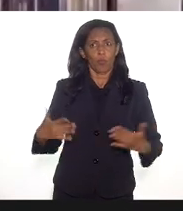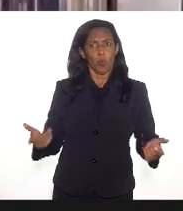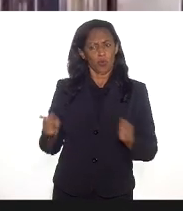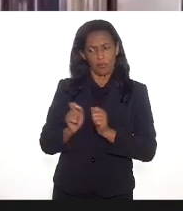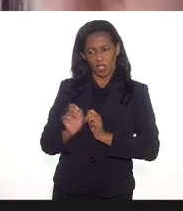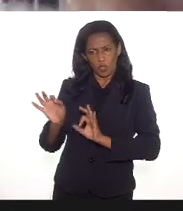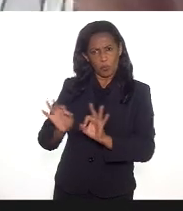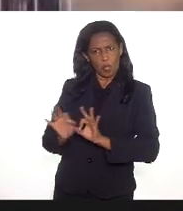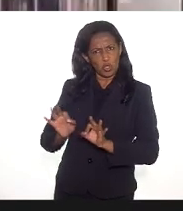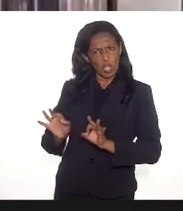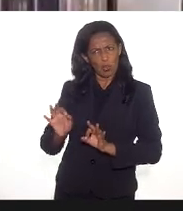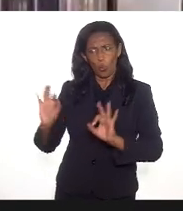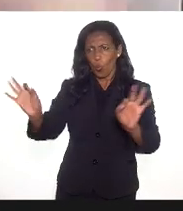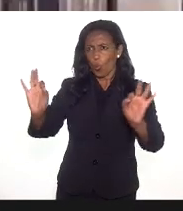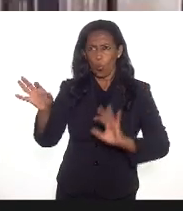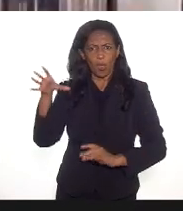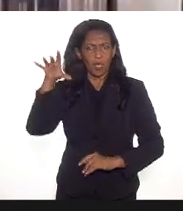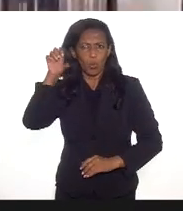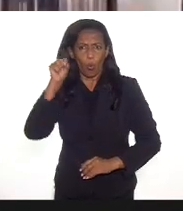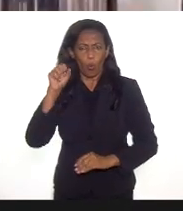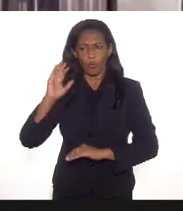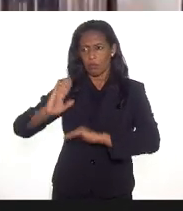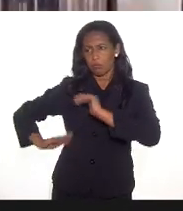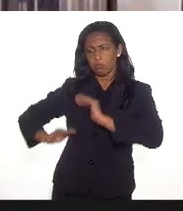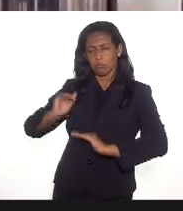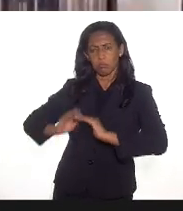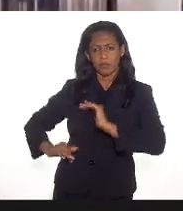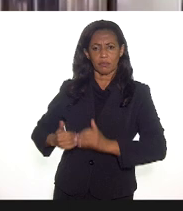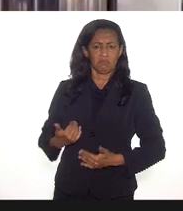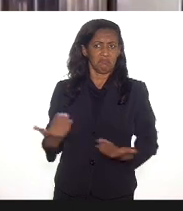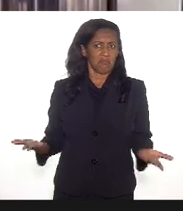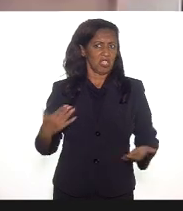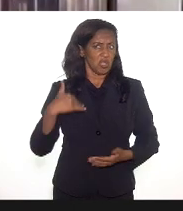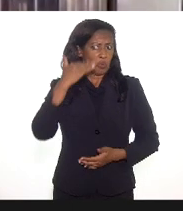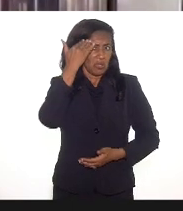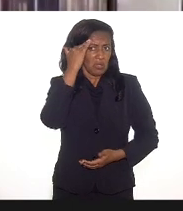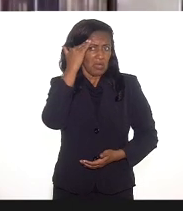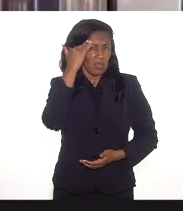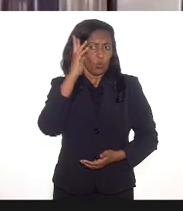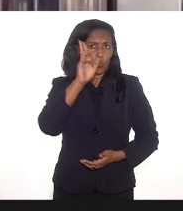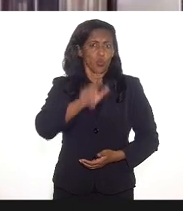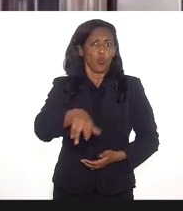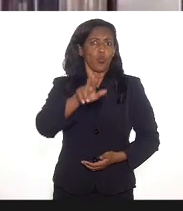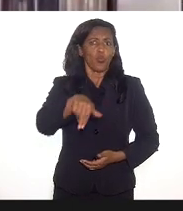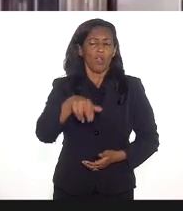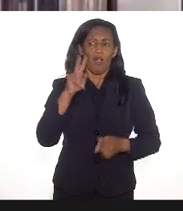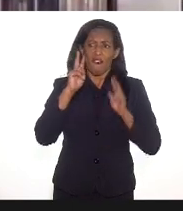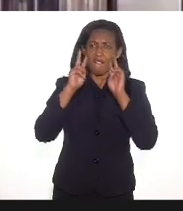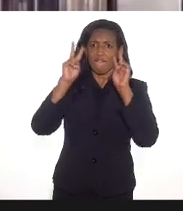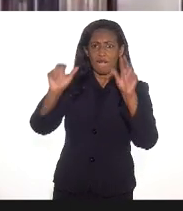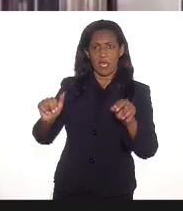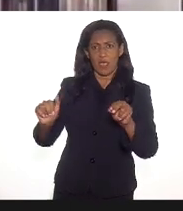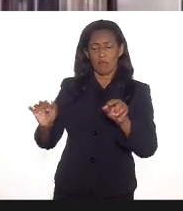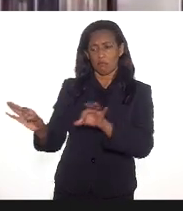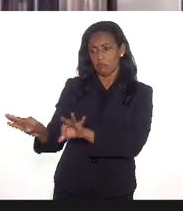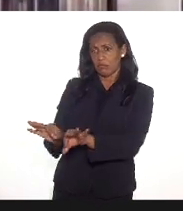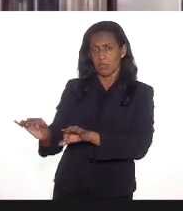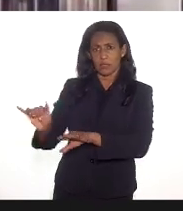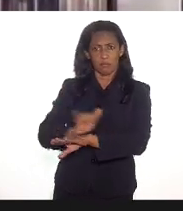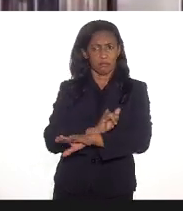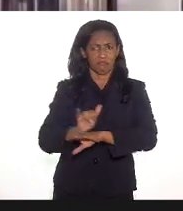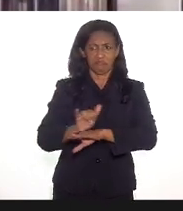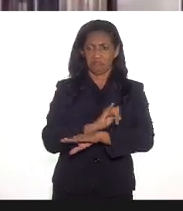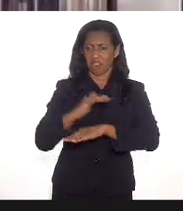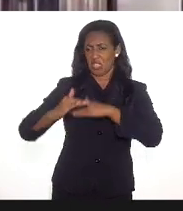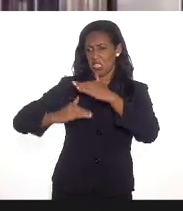plano. Pelo menos, bom, primeiro que eu, desde que eu me entendo, eu nunca ouvi nem vi plano estratégico